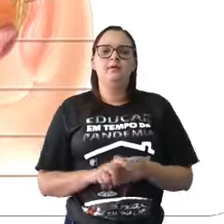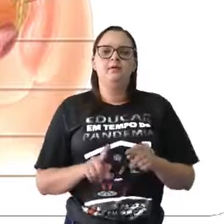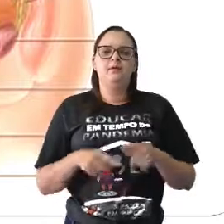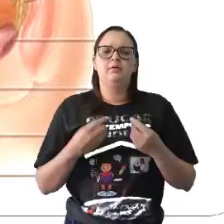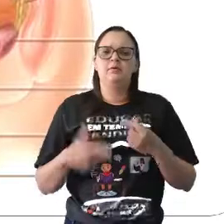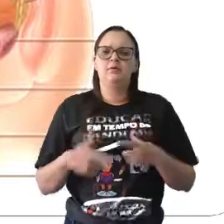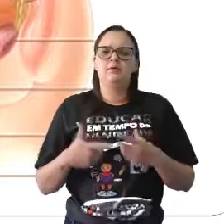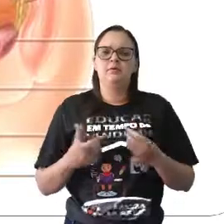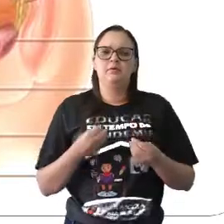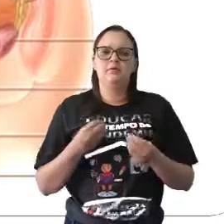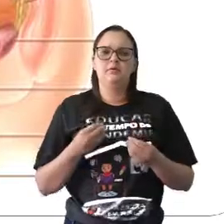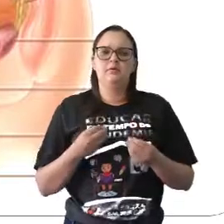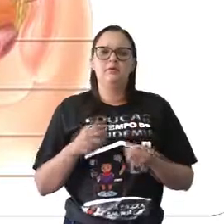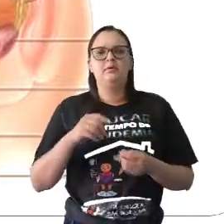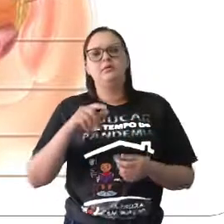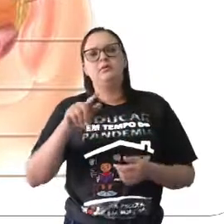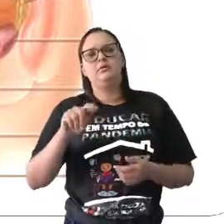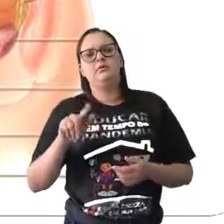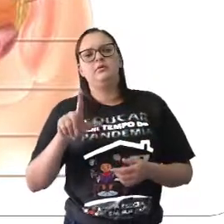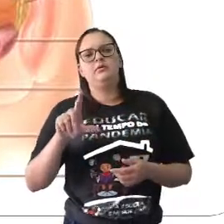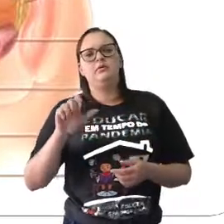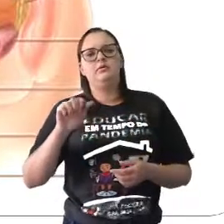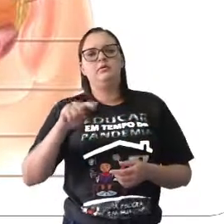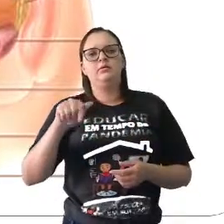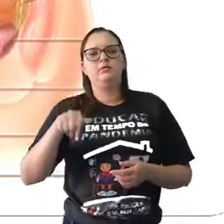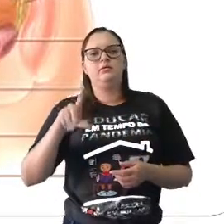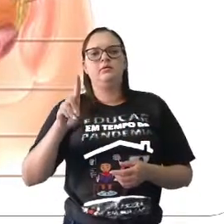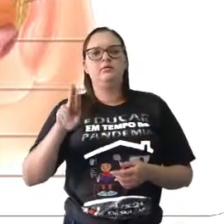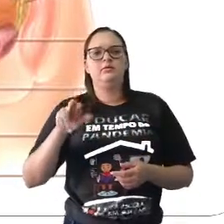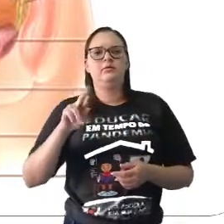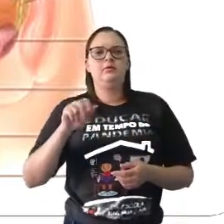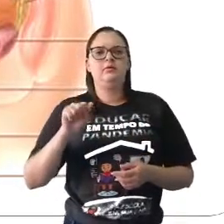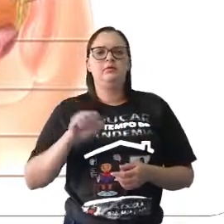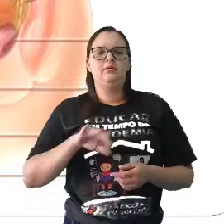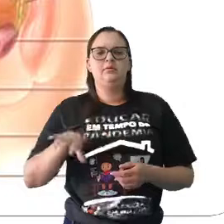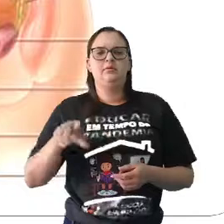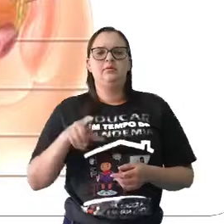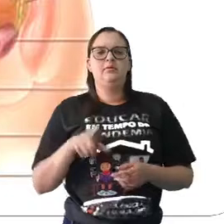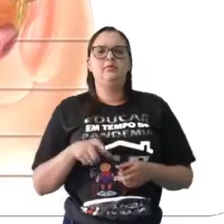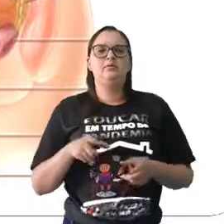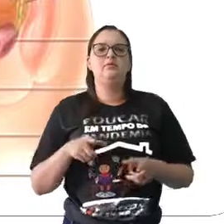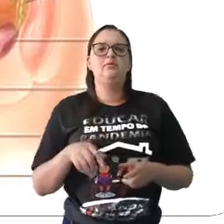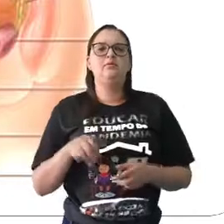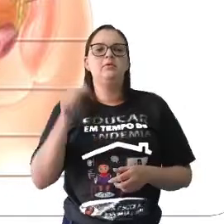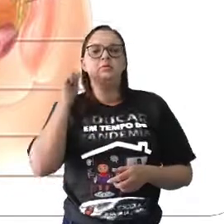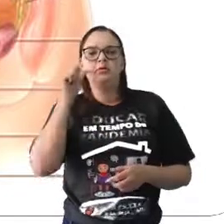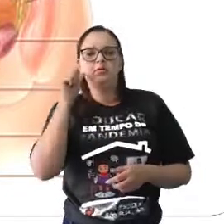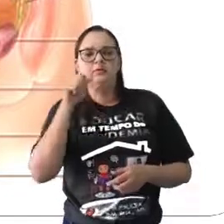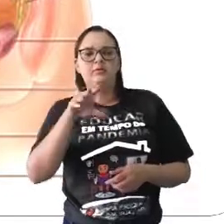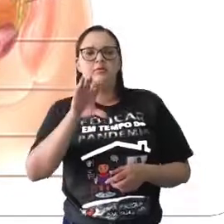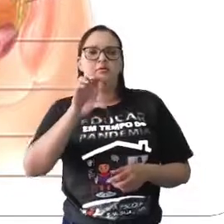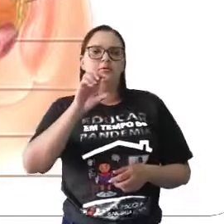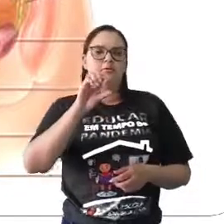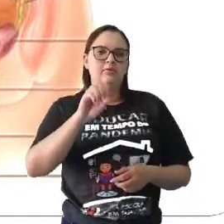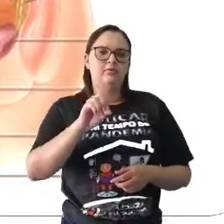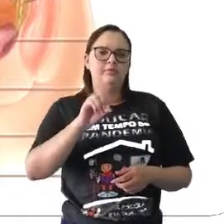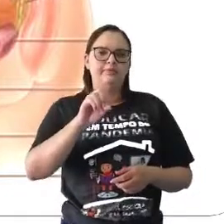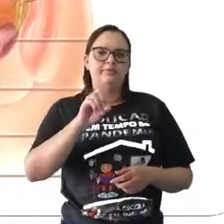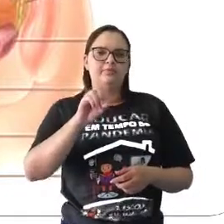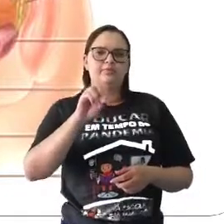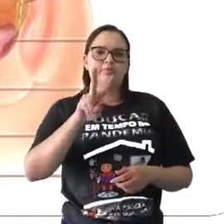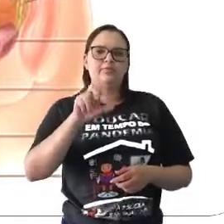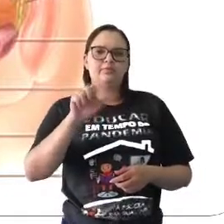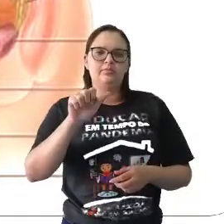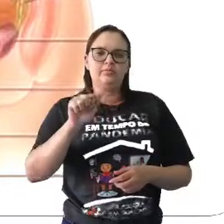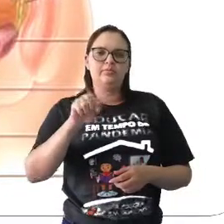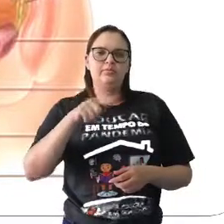glândulas sexuais nas meninas são os ovários e nos meninos são os testículos, tá? Elas fazem